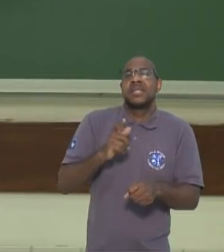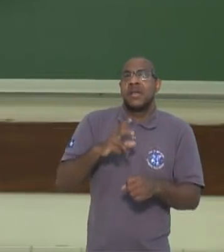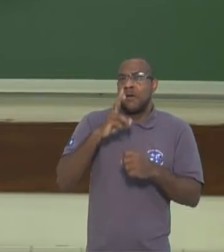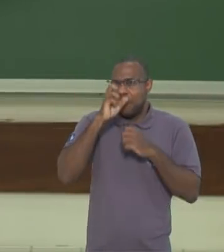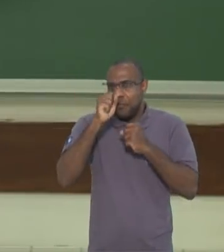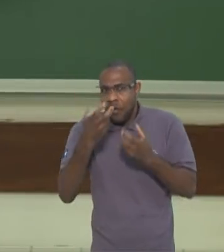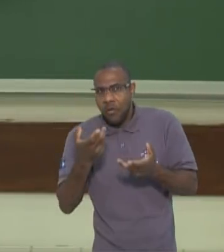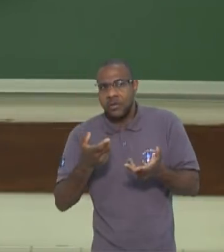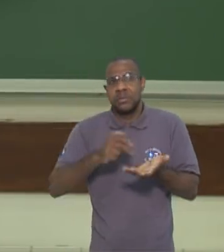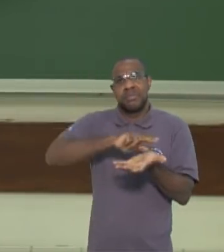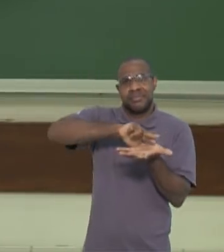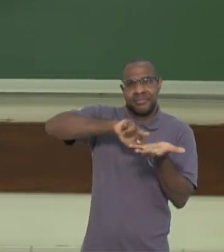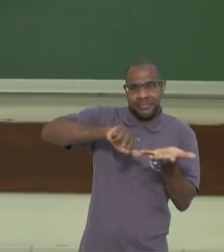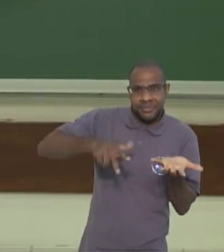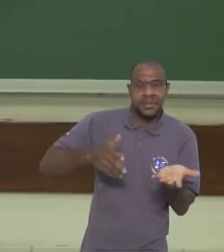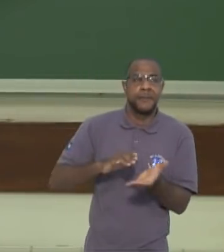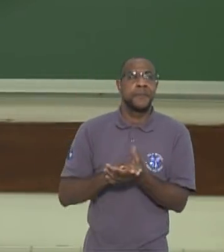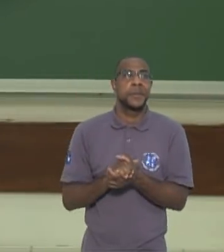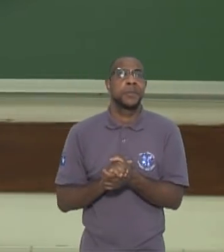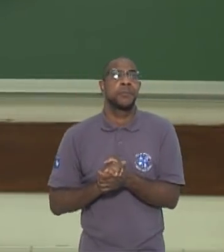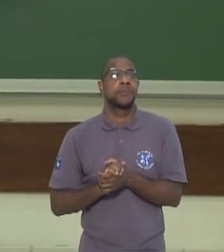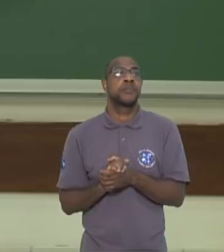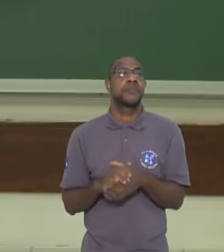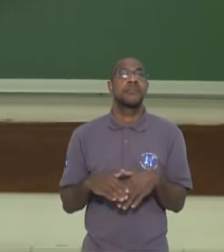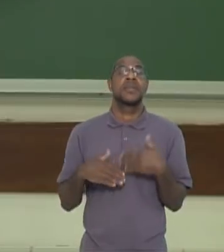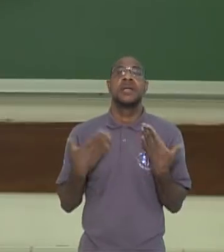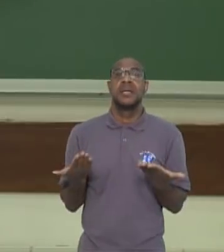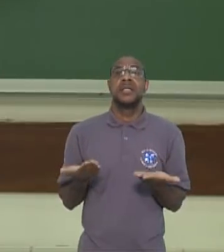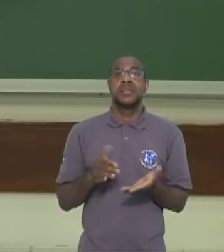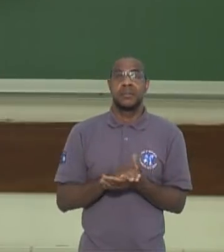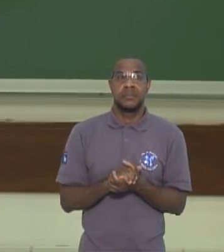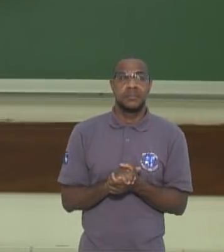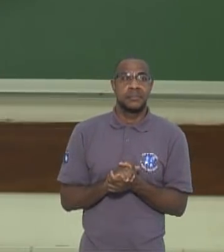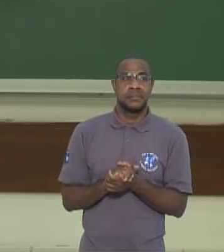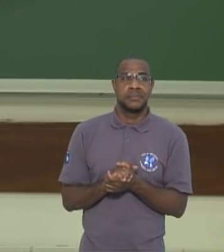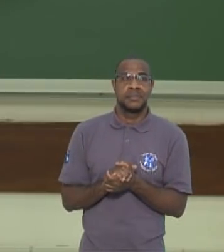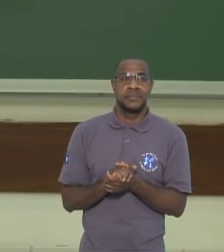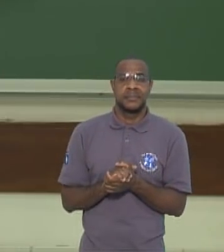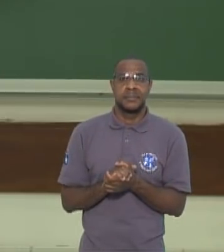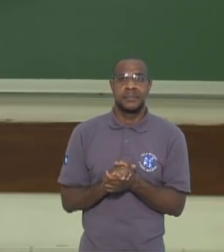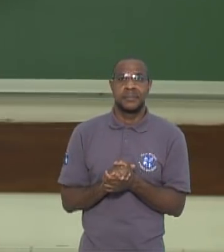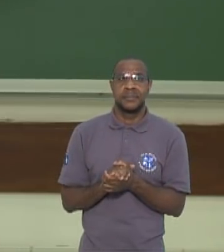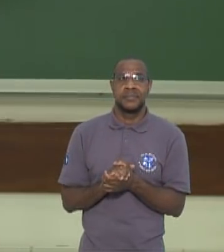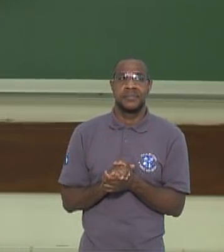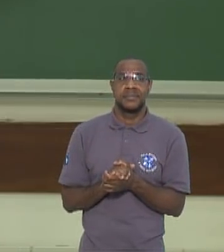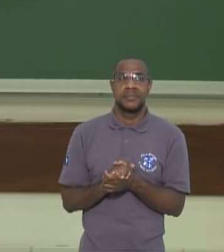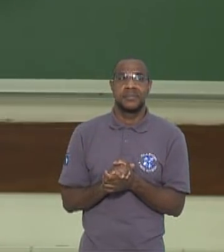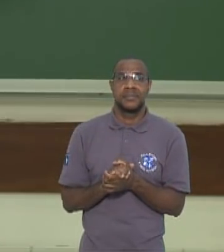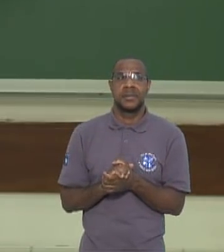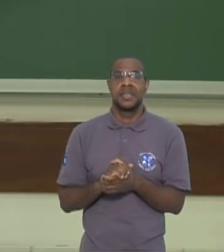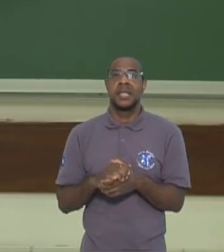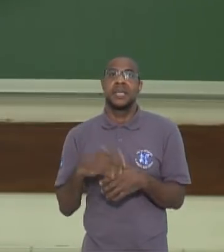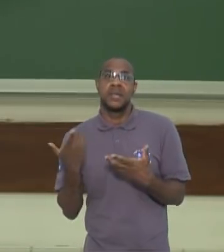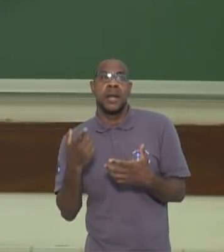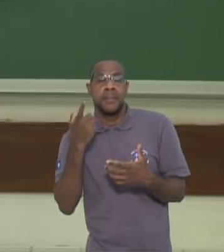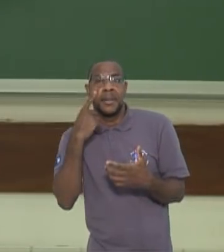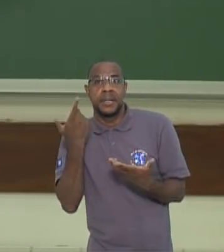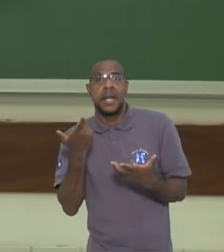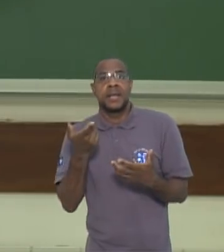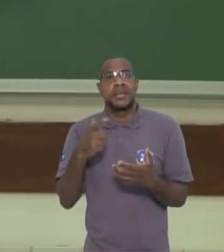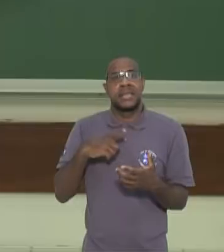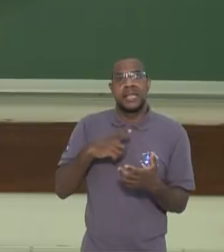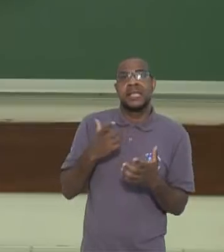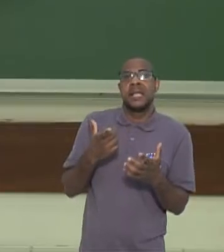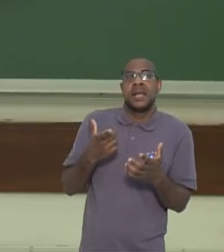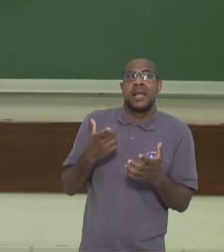eles, não sei se voltaram com o estudo depois, mas na época o estudo foi proibido por conta disso, né? Para você não achar que sempre que a pessoa vai ter a síndrome, ela vai apresentar um